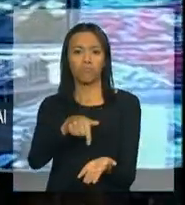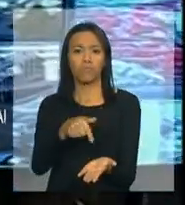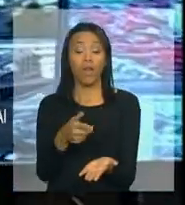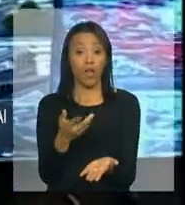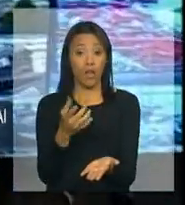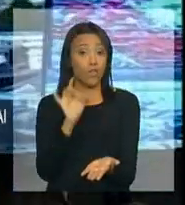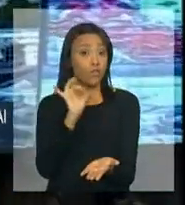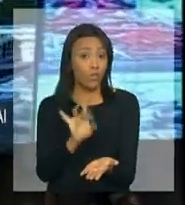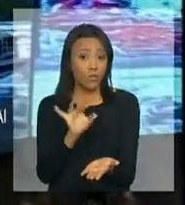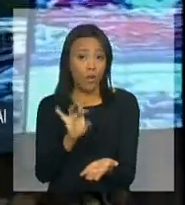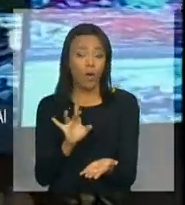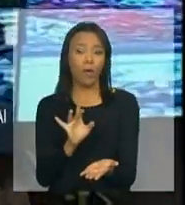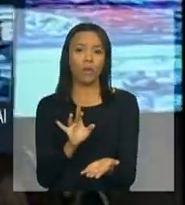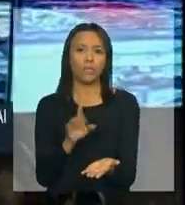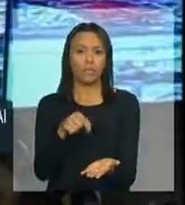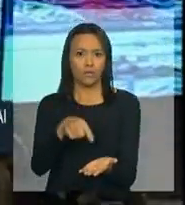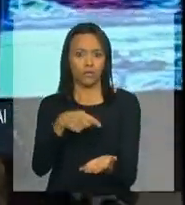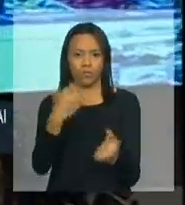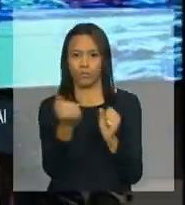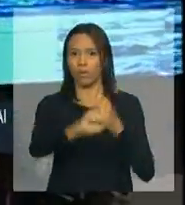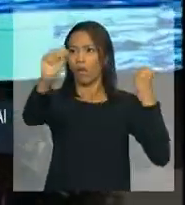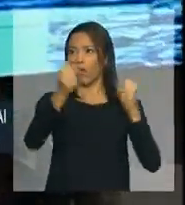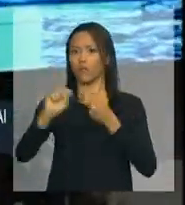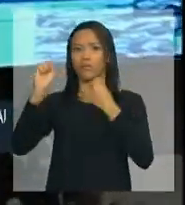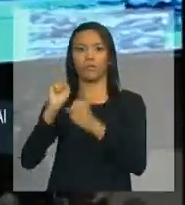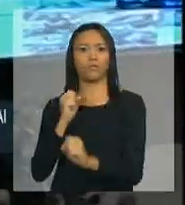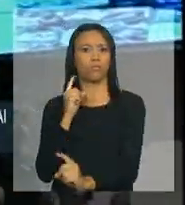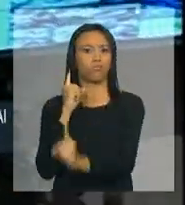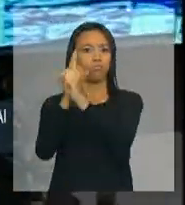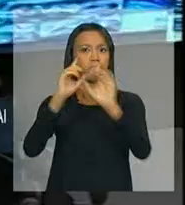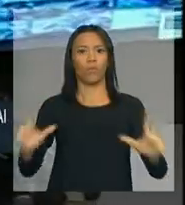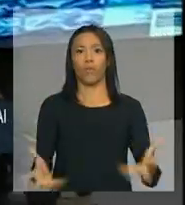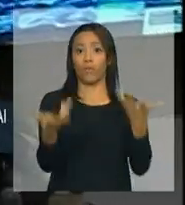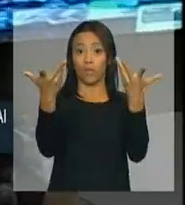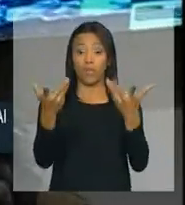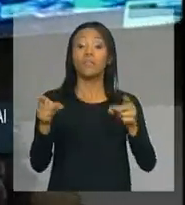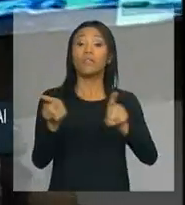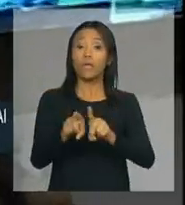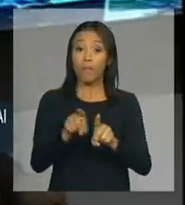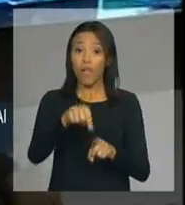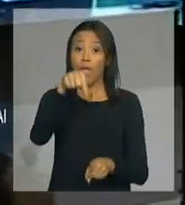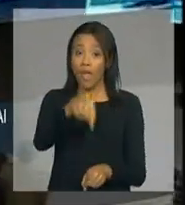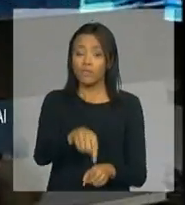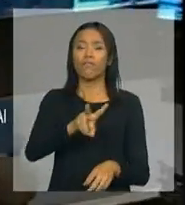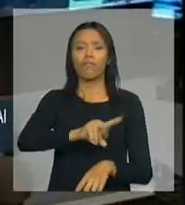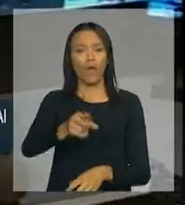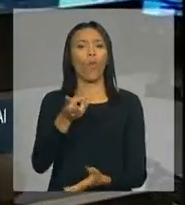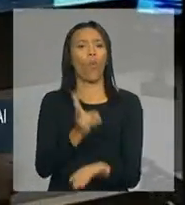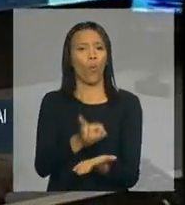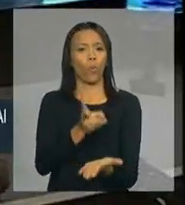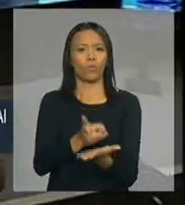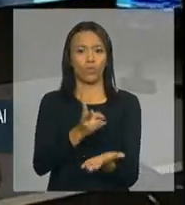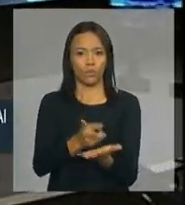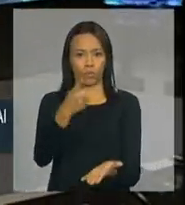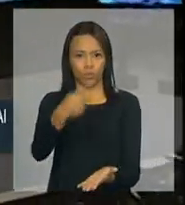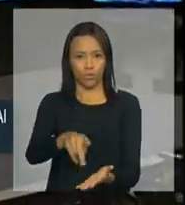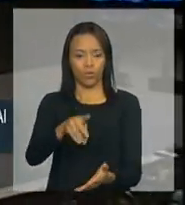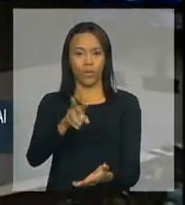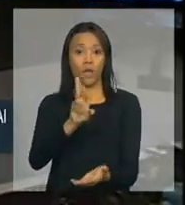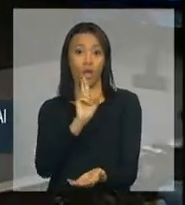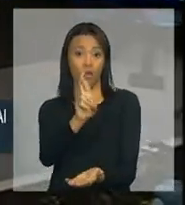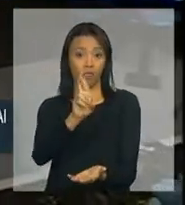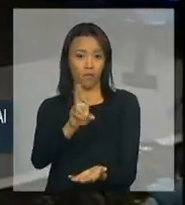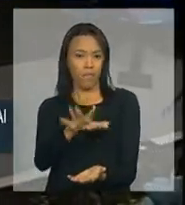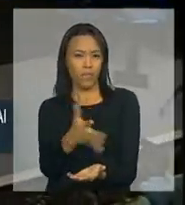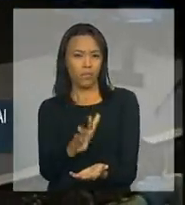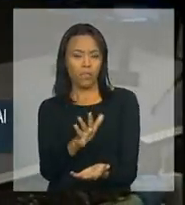o papel dos grandes eventos, como também ele terá permanentemente aqui em torno